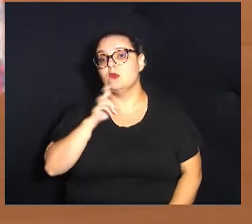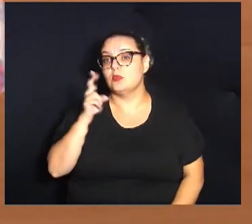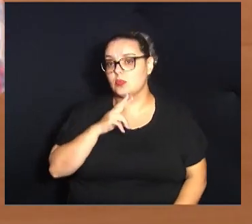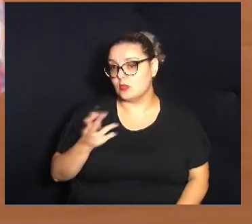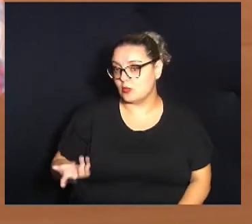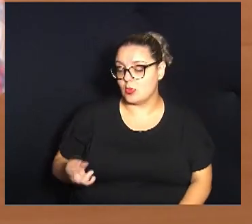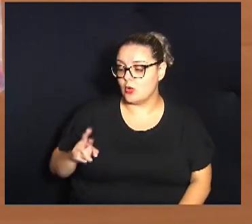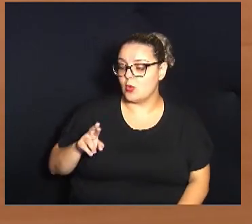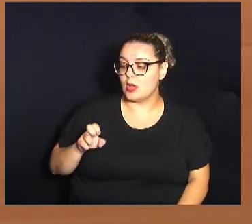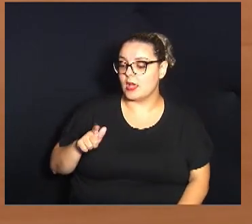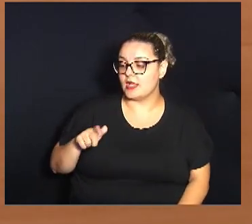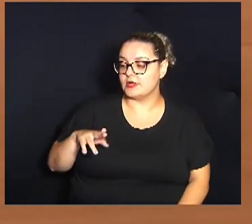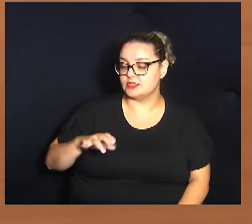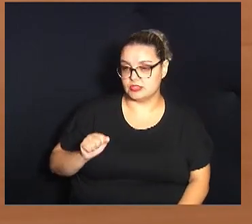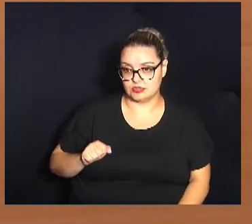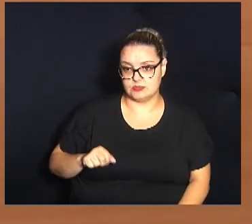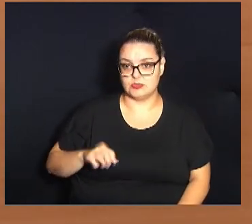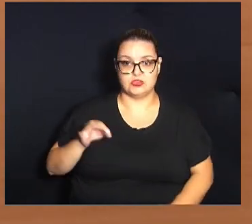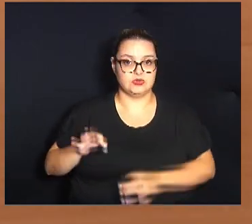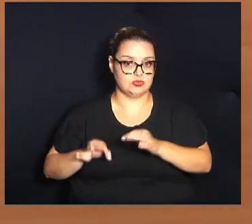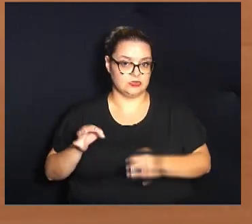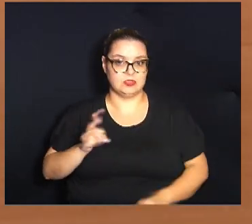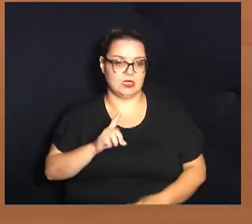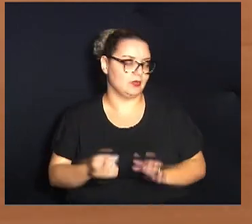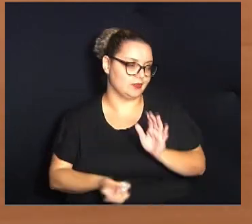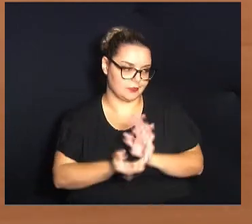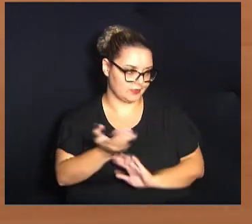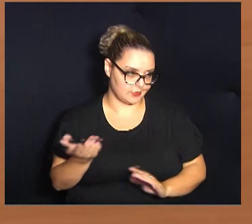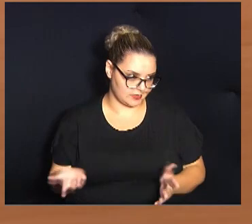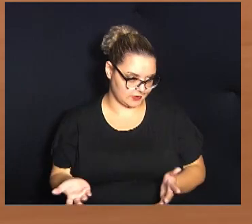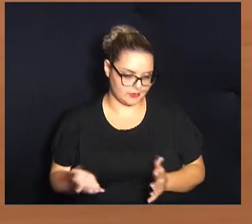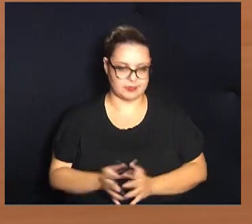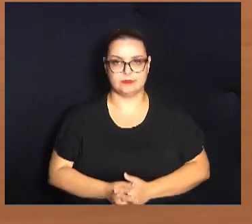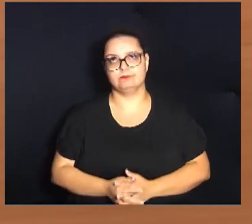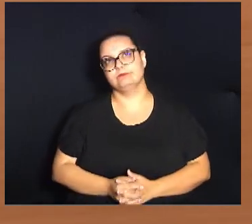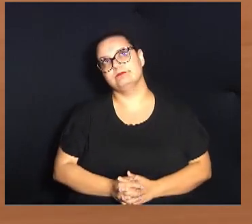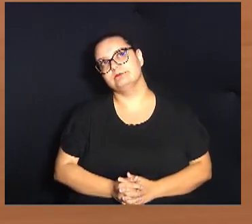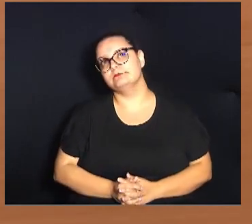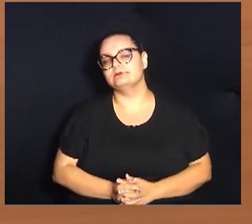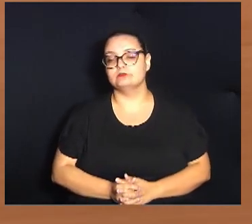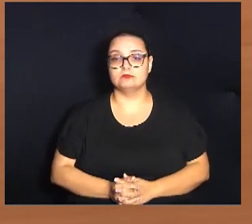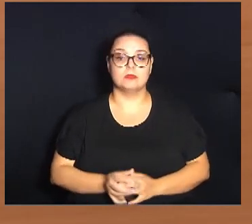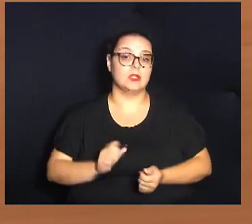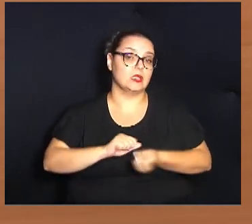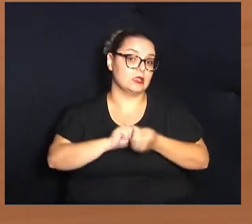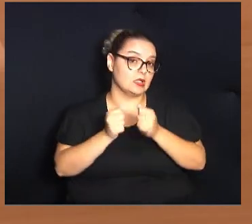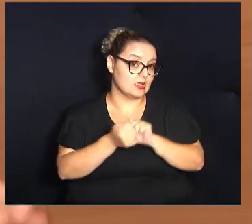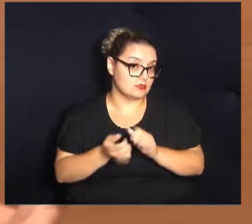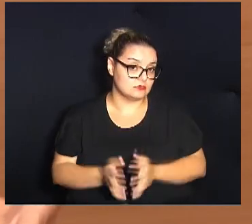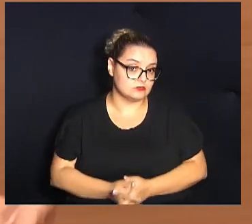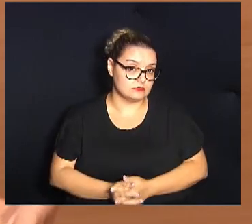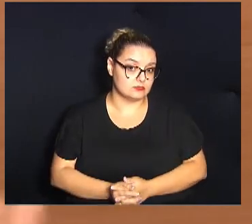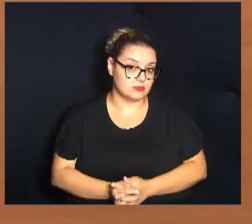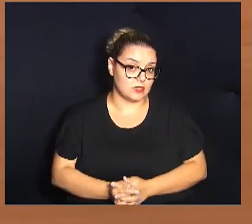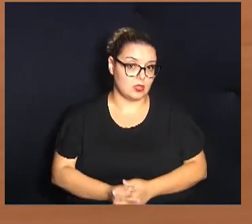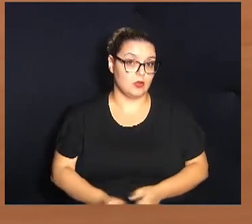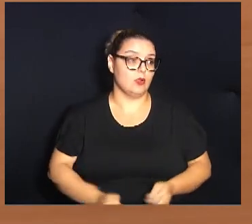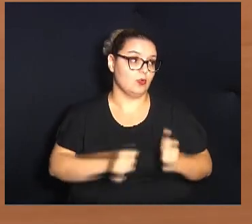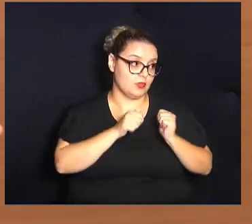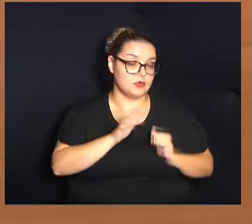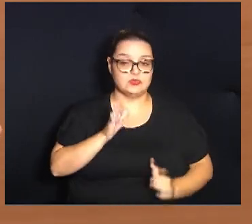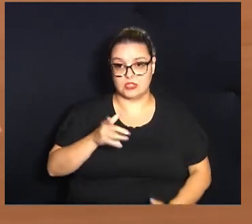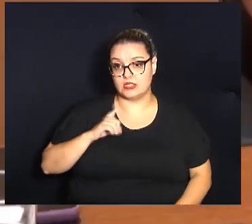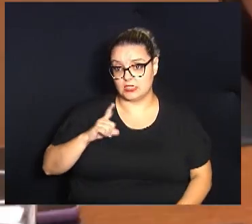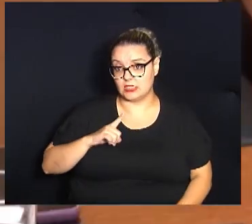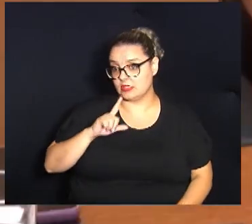cria novos benefícios. Ele apenas, digamos assim, ele ajusta um benefício já existente que não está